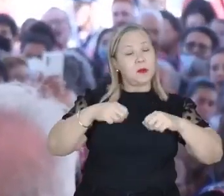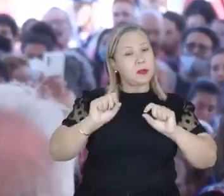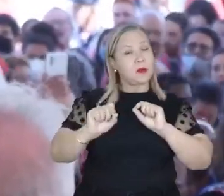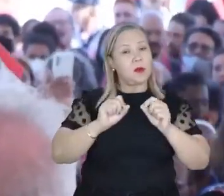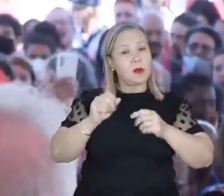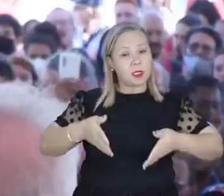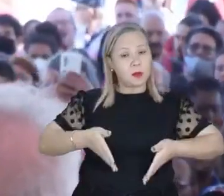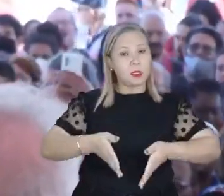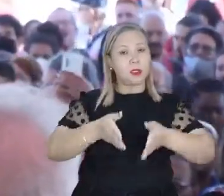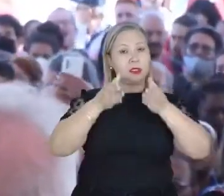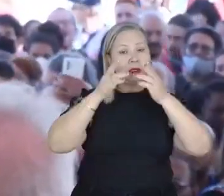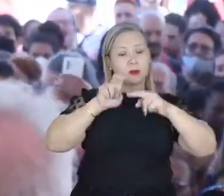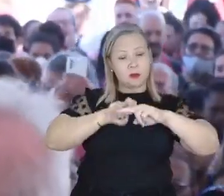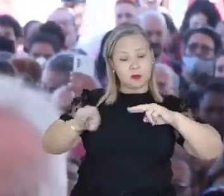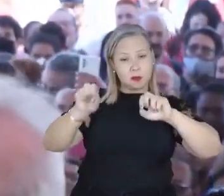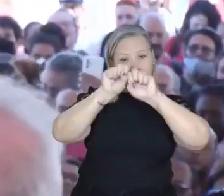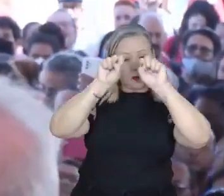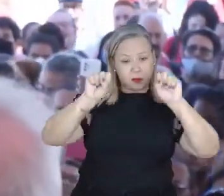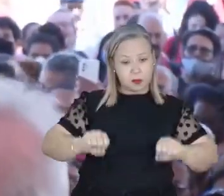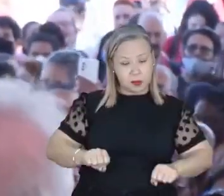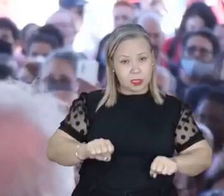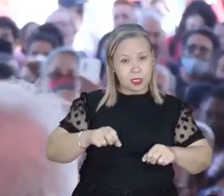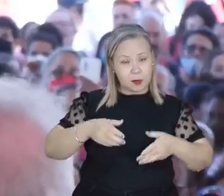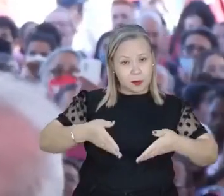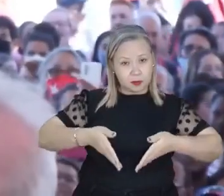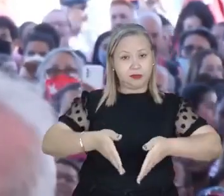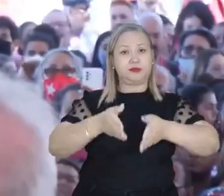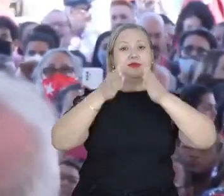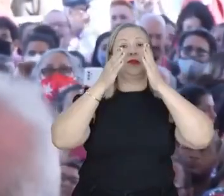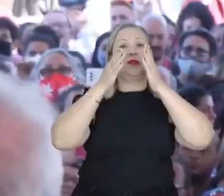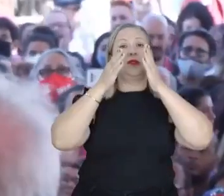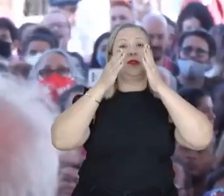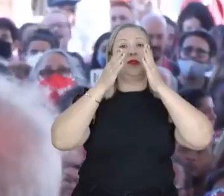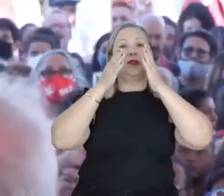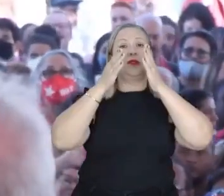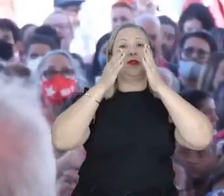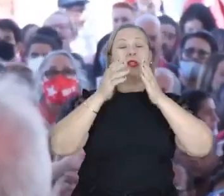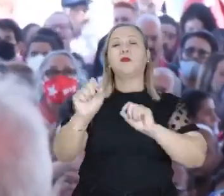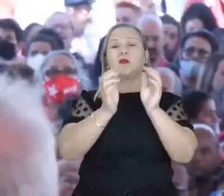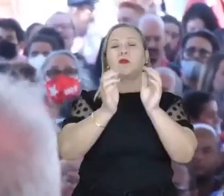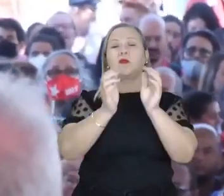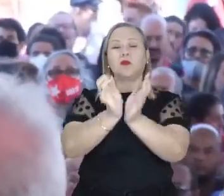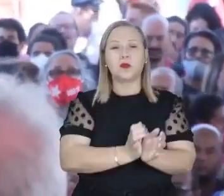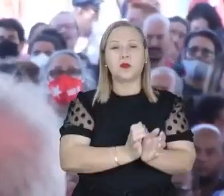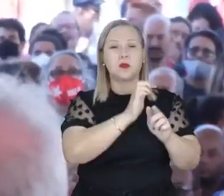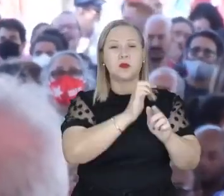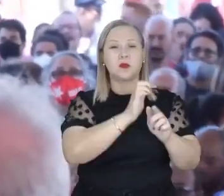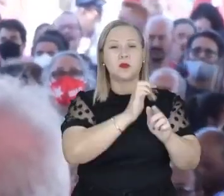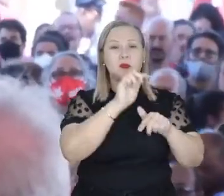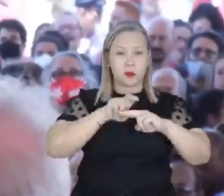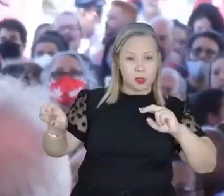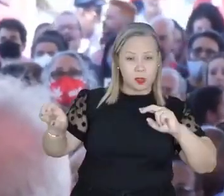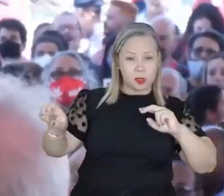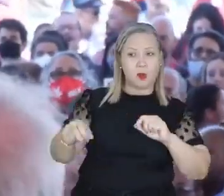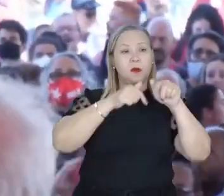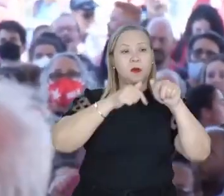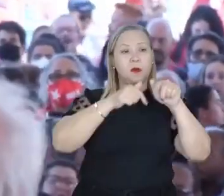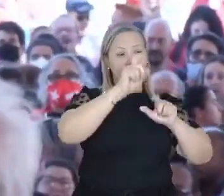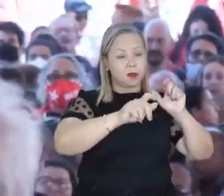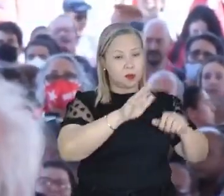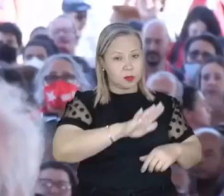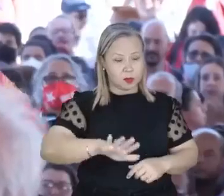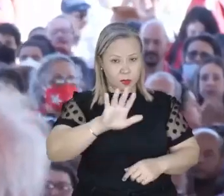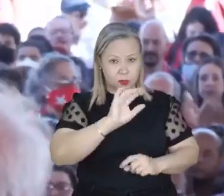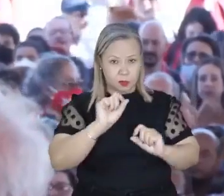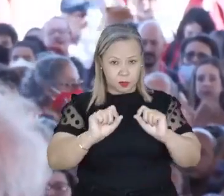trilho. E isso é em nome de toda a categoria, inclusive dos trabalhadores. Nós precisamos disso, de acabar com as